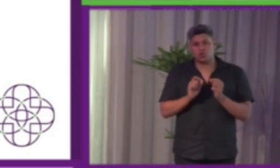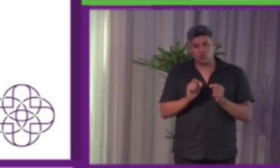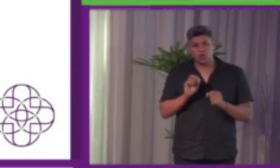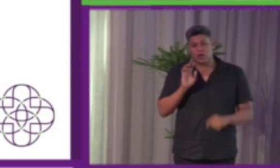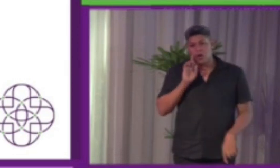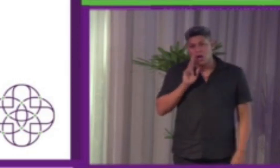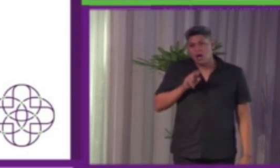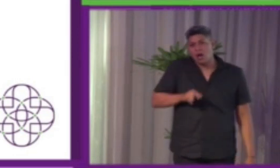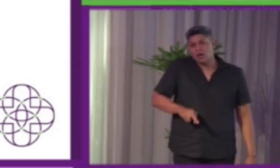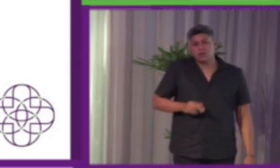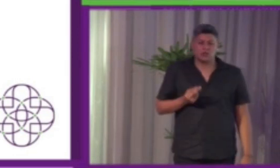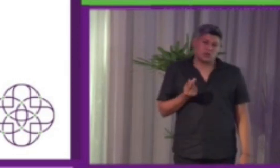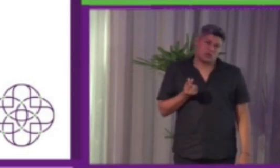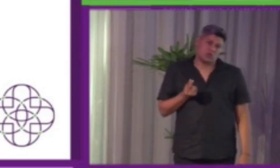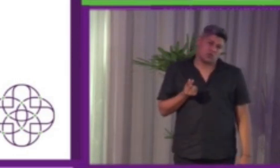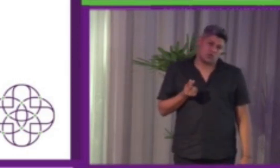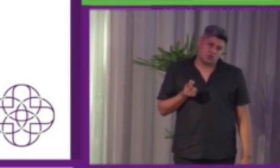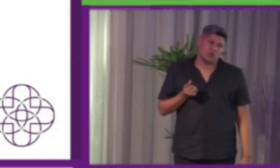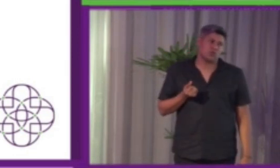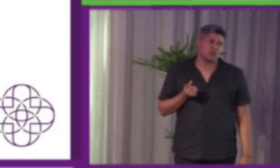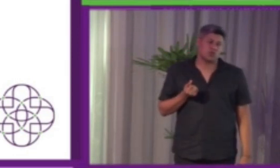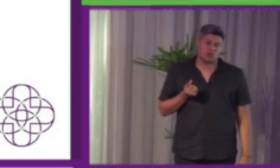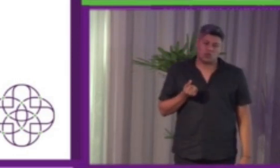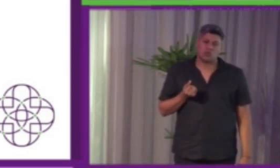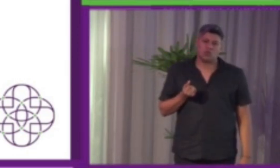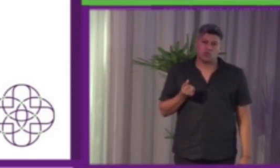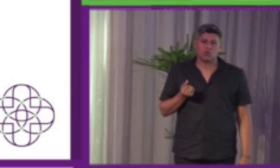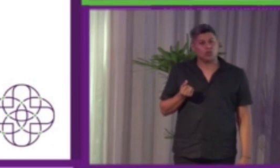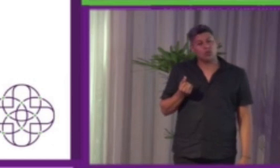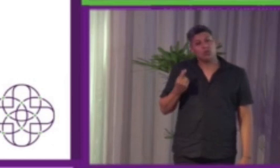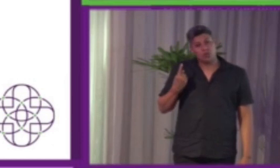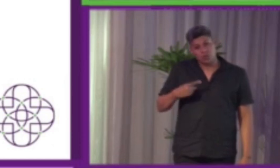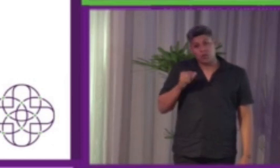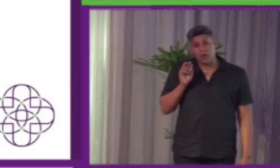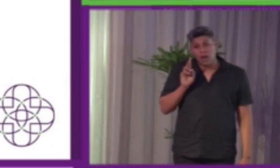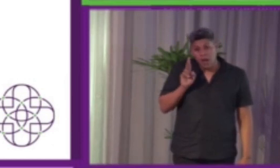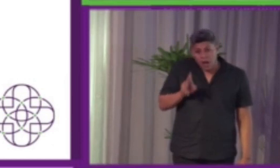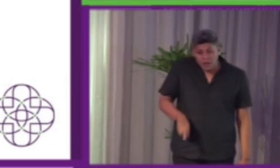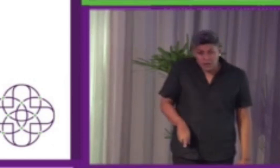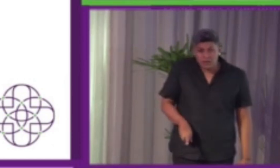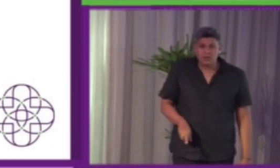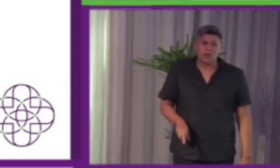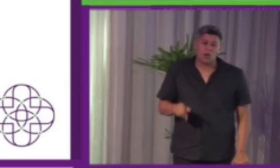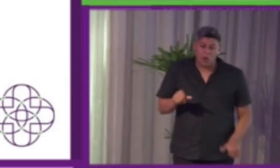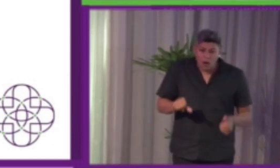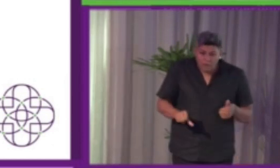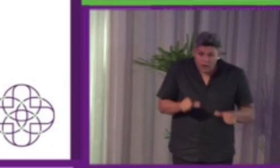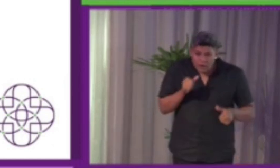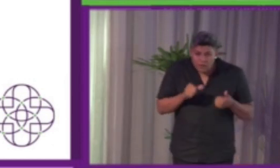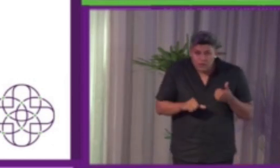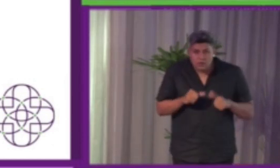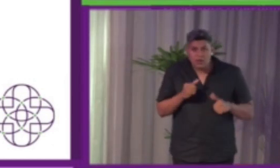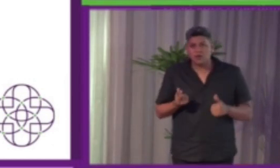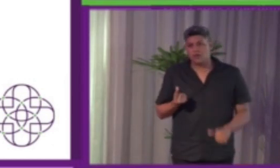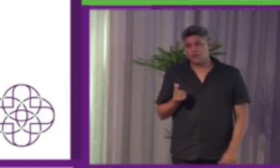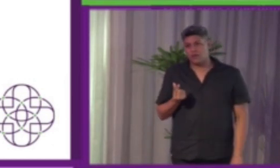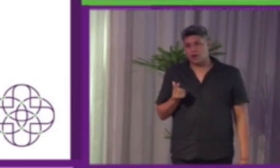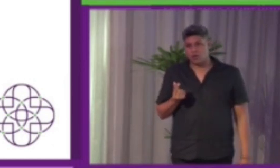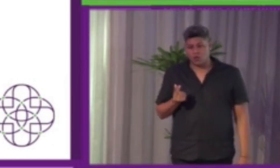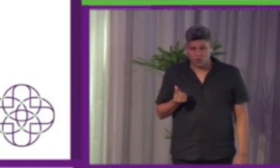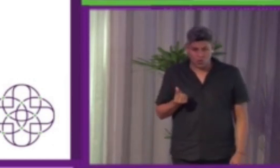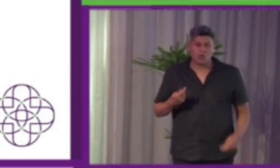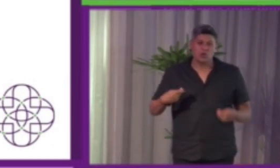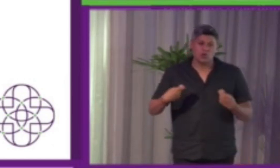razão de custo-efetividade incremental, que é justamente uma razão entre a variação do valor necessário para